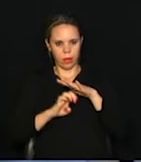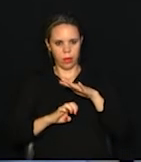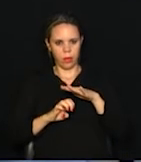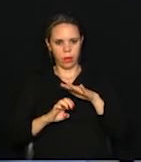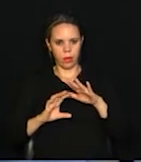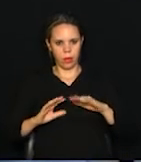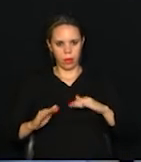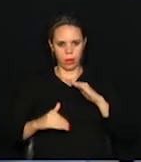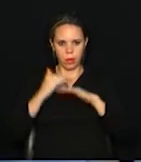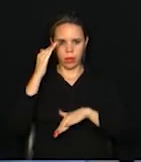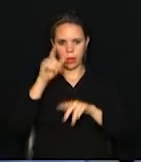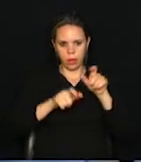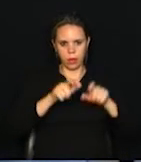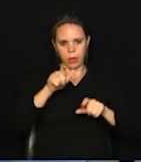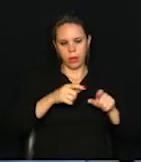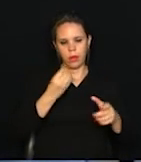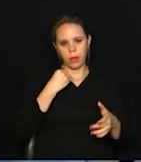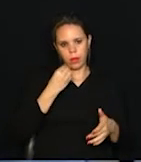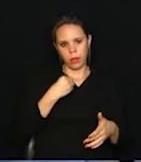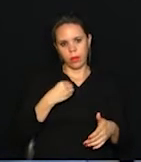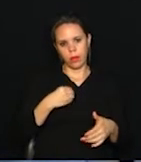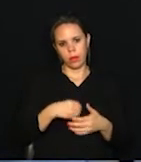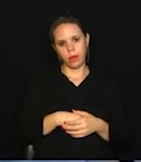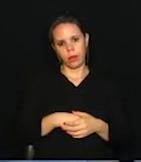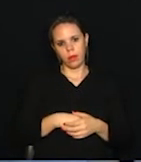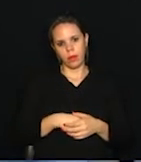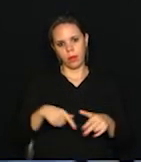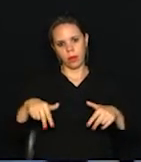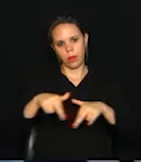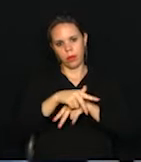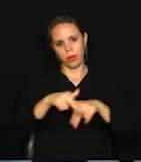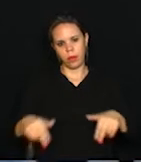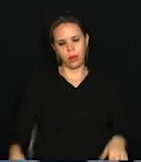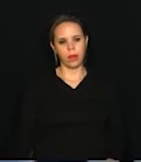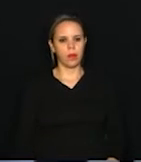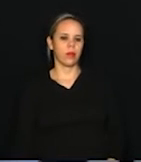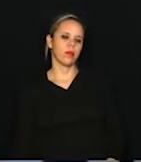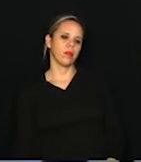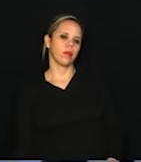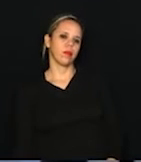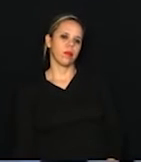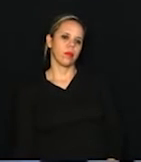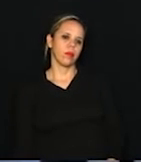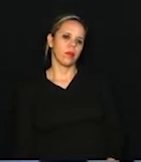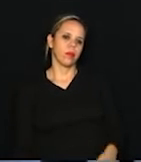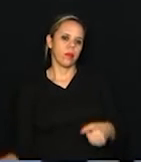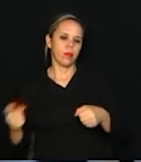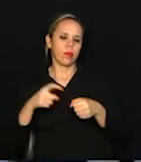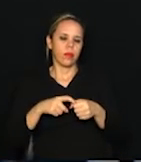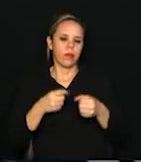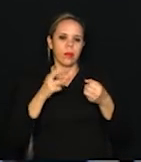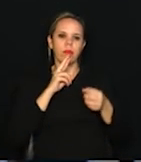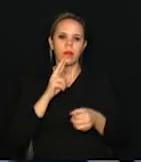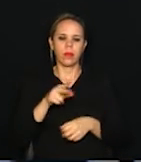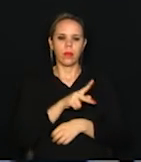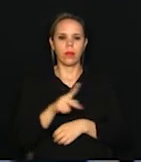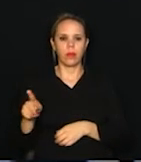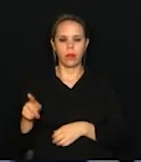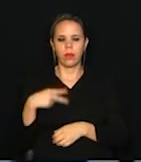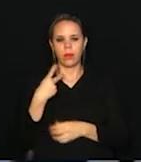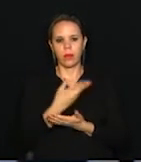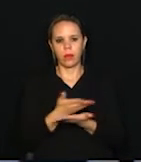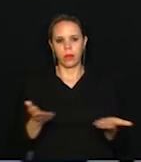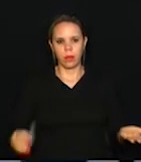sobretudo dos mais frágeis, que são os pedestres. Voltando à questão dos acidentes, senhor presidente, senhores